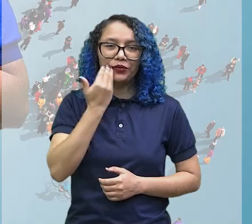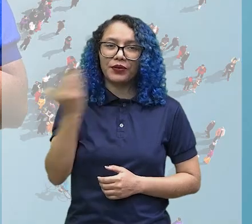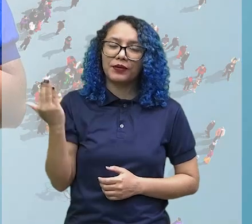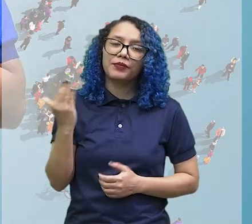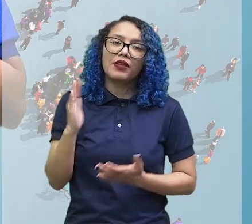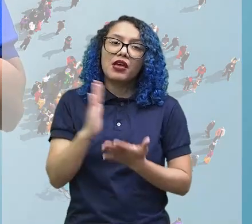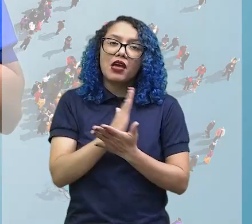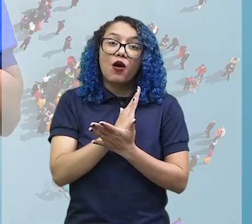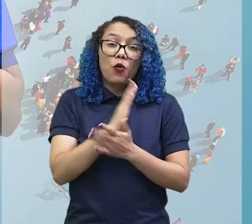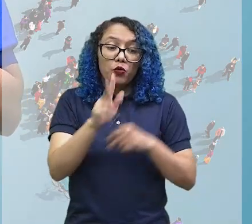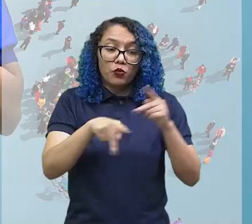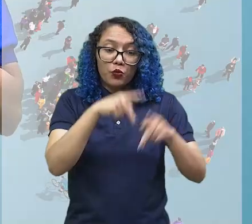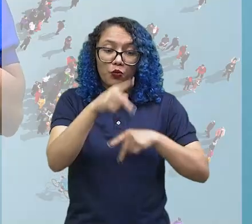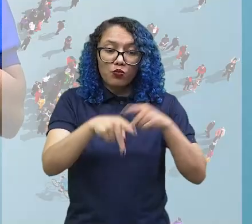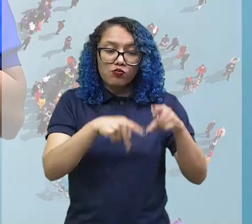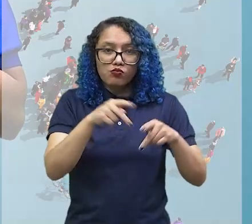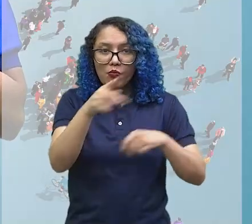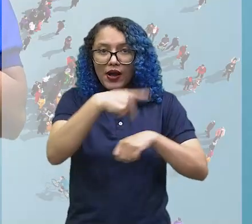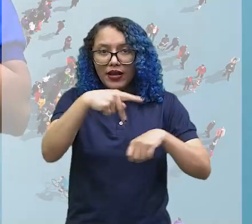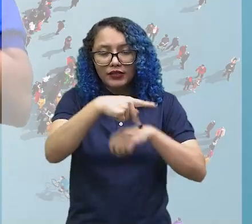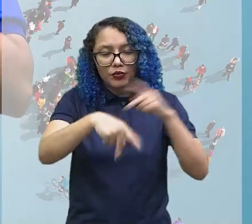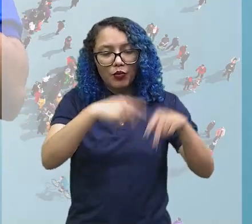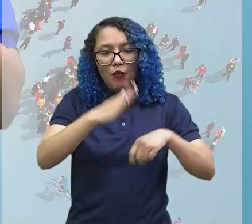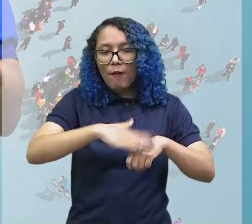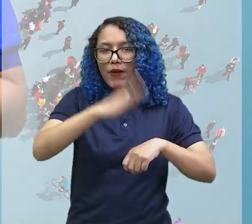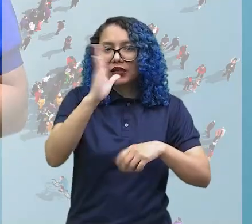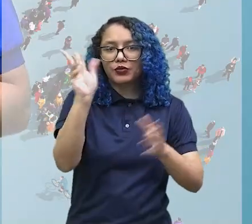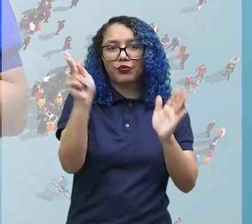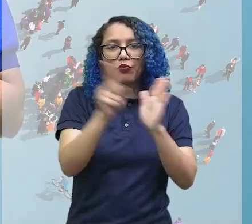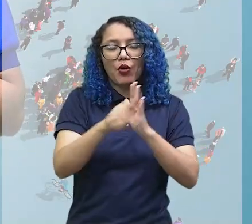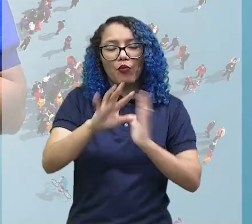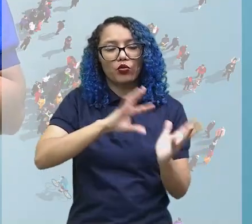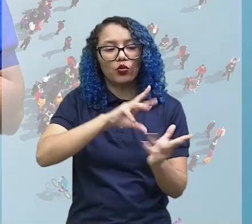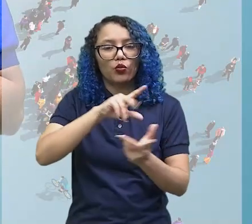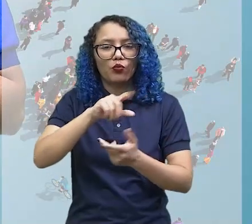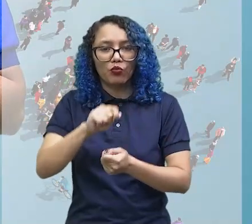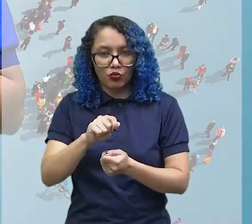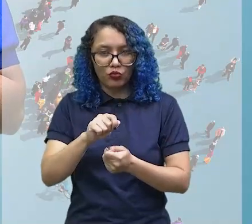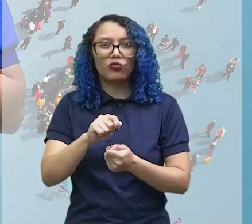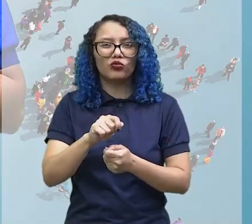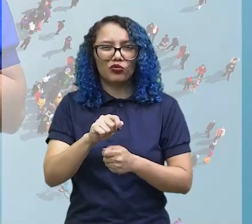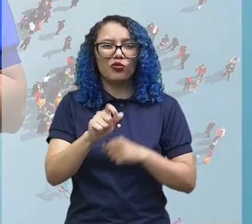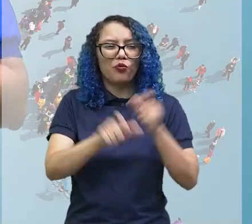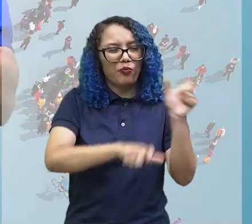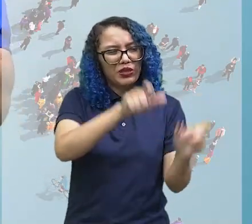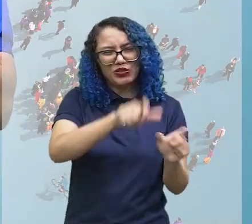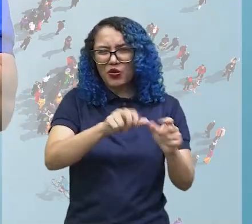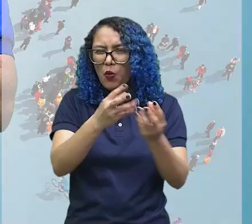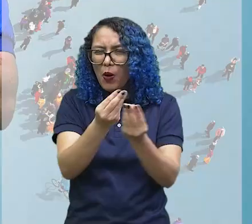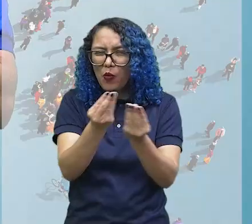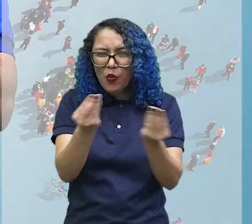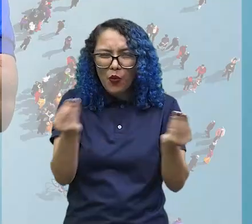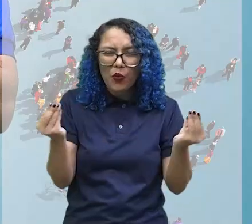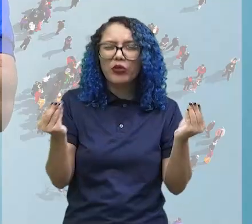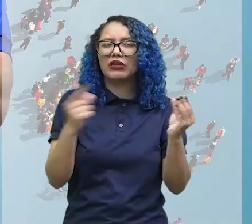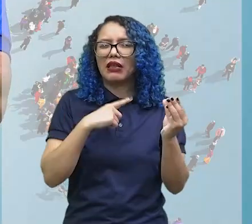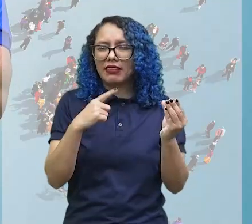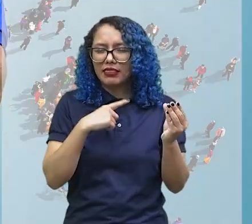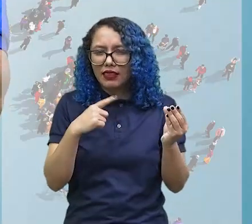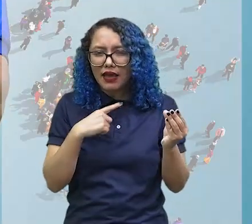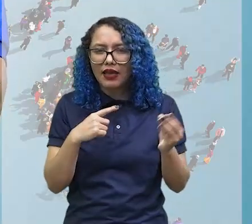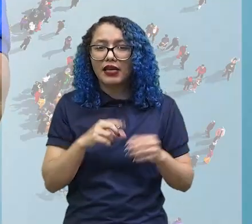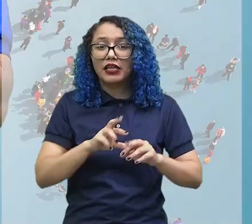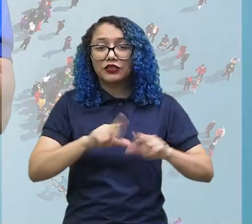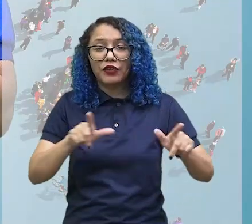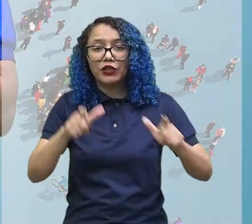são os países mais populosos do planeta, onde tem aí grande quantidade de habitantes, tá? Diferente de